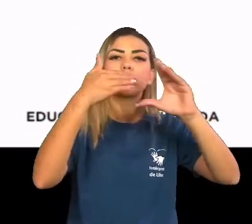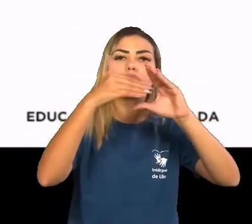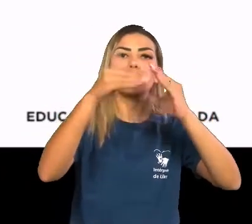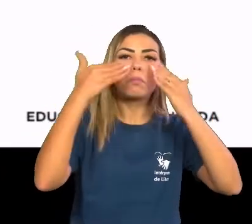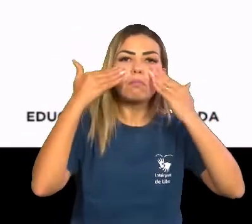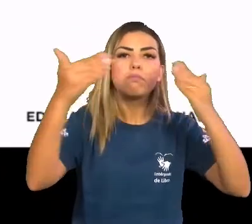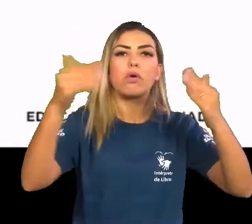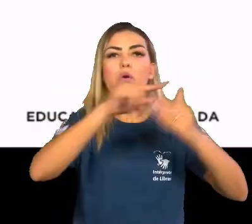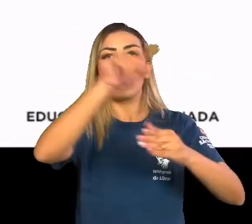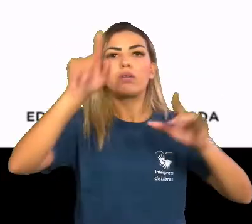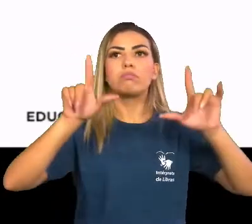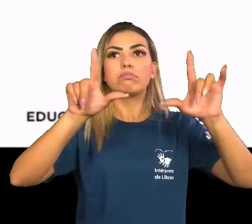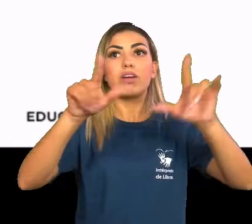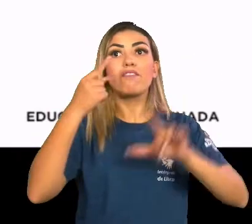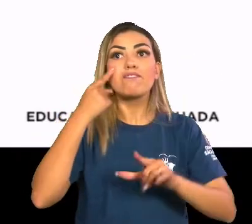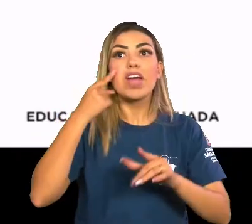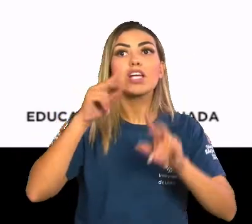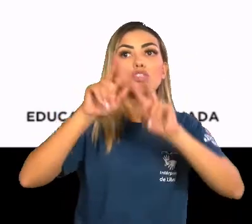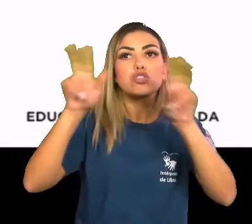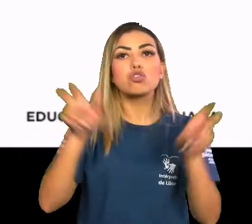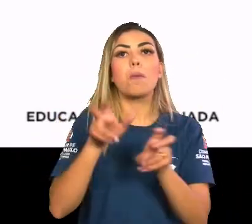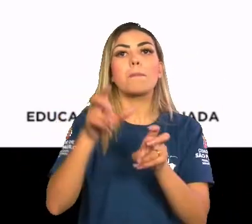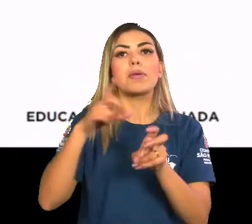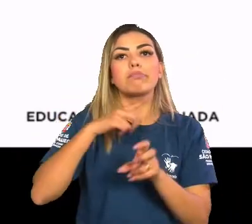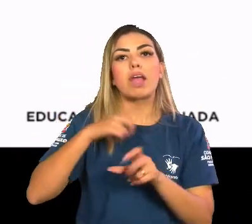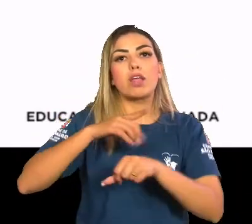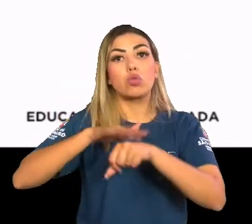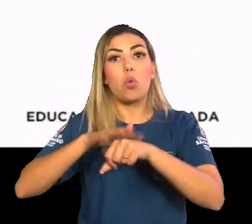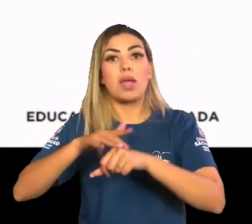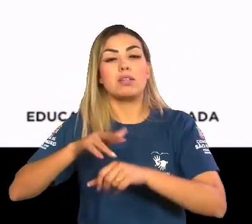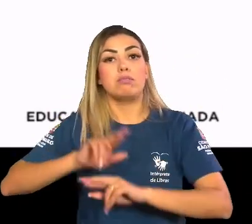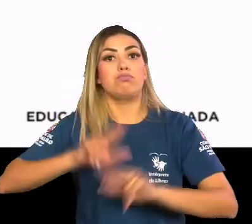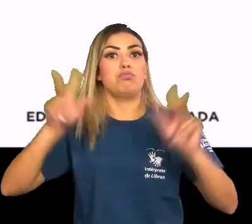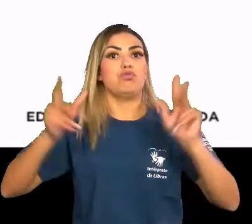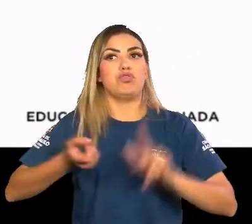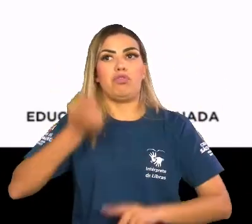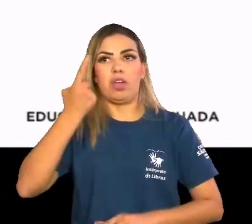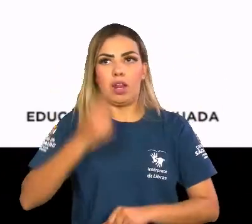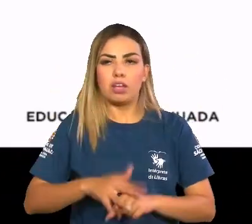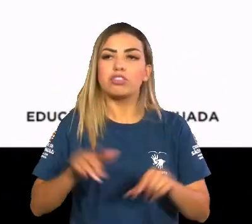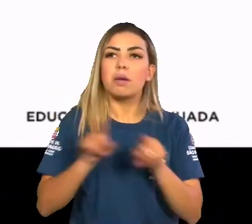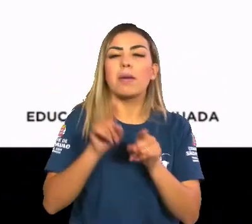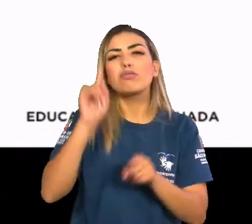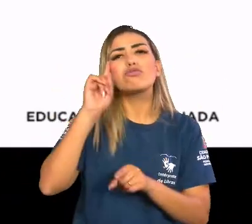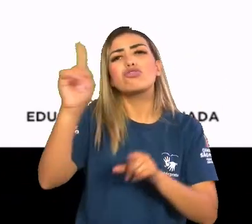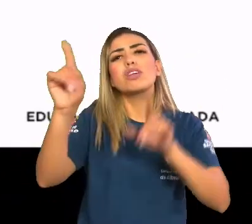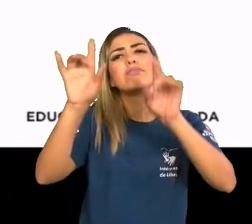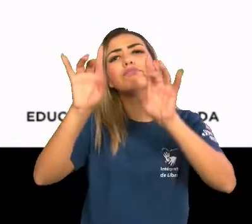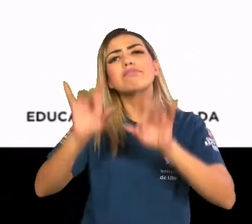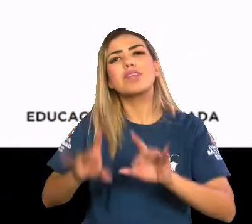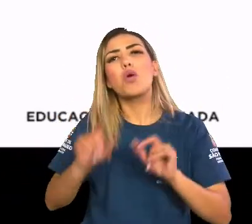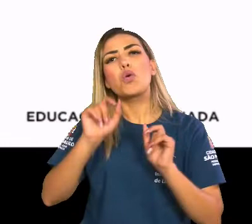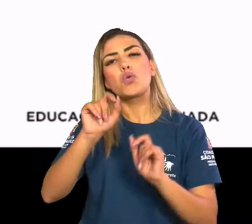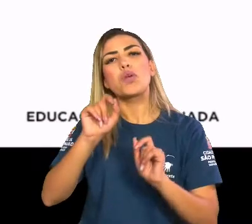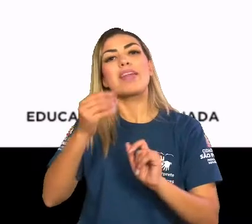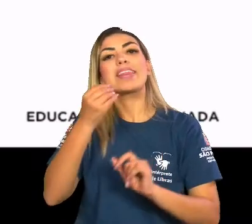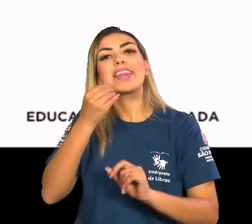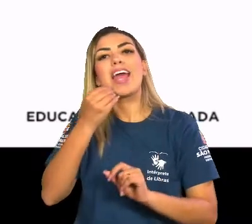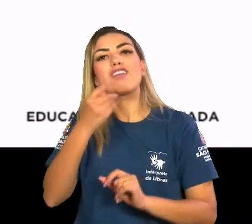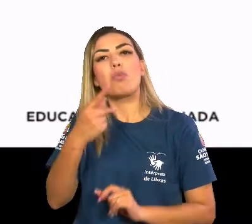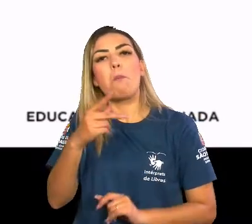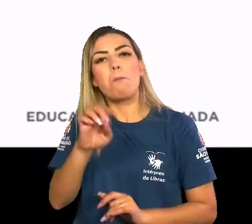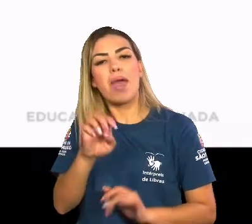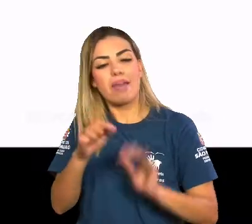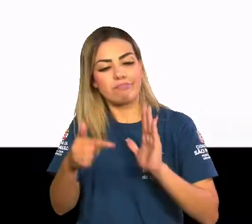campanha Persiga os Sinais sobre as mucopolissacaridoses e o Dia Nacional do Teste do Pezinho.